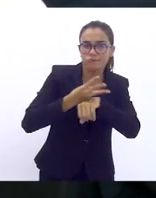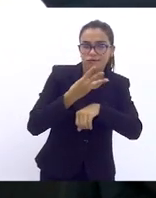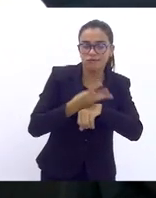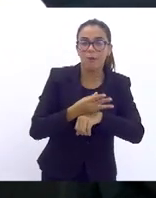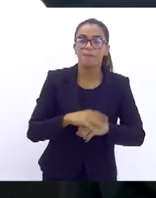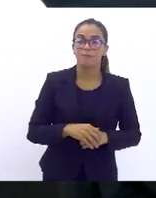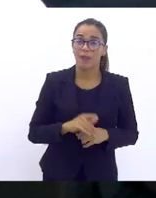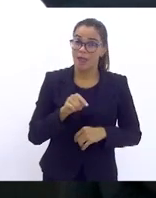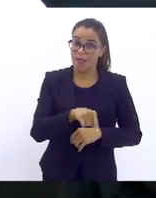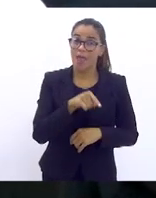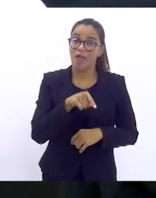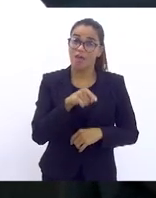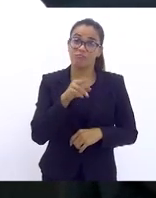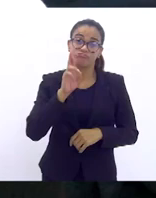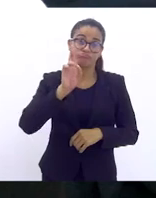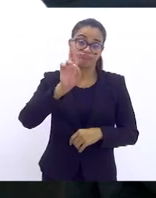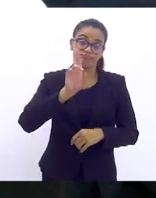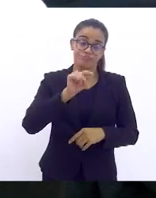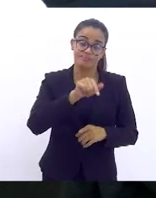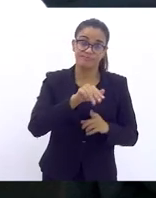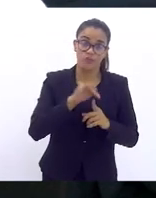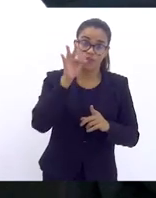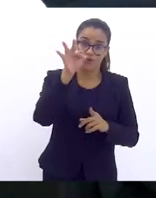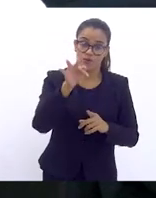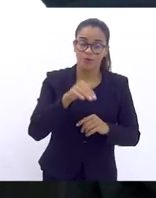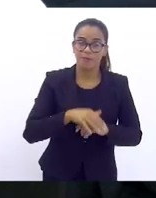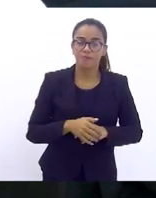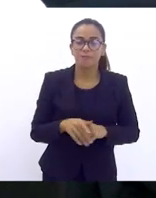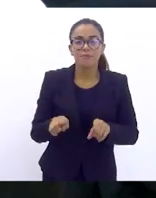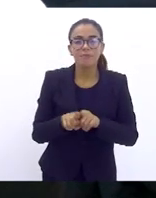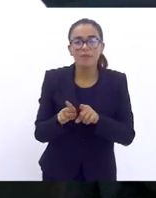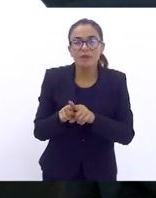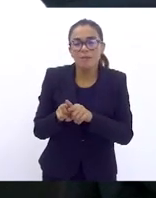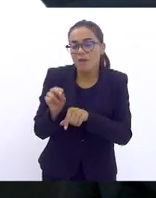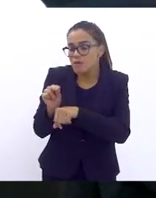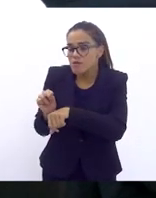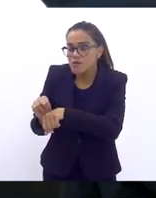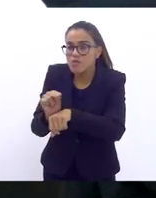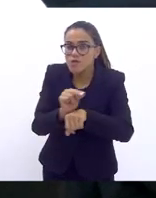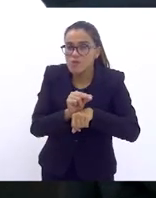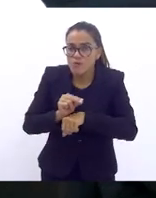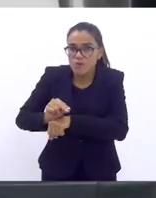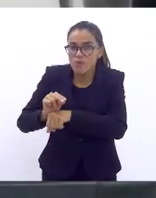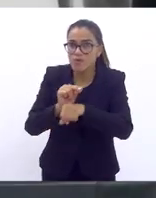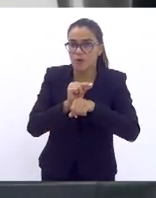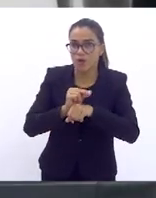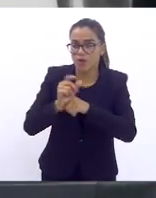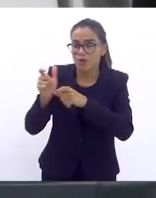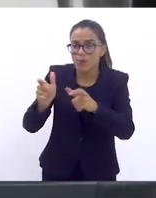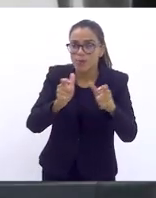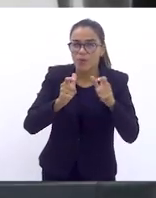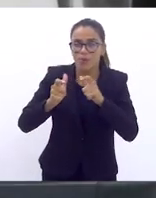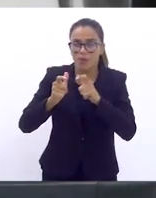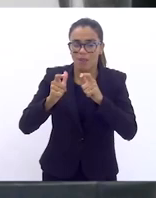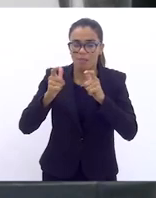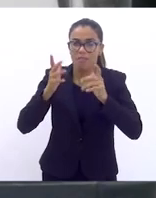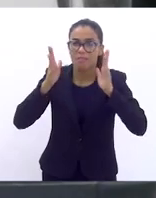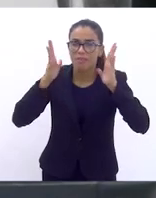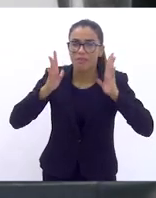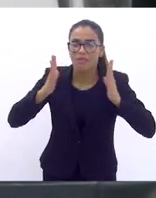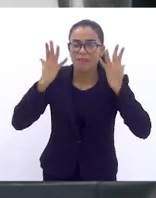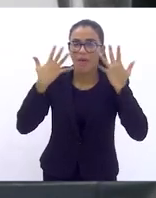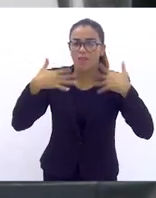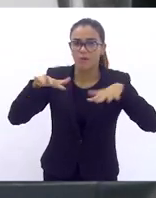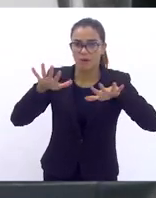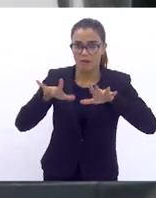ela é fundamental a preservação da recuperação de recursos naturais e o Uso Sustentável